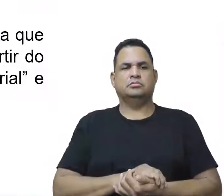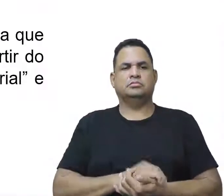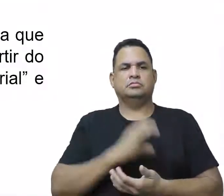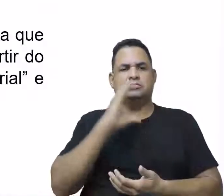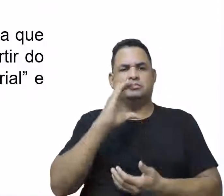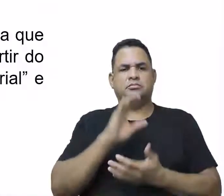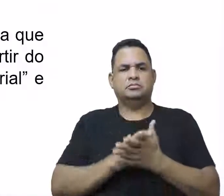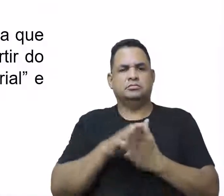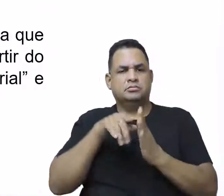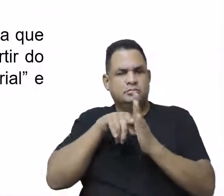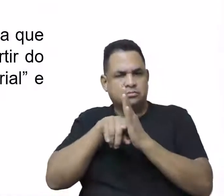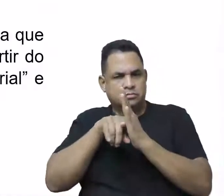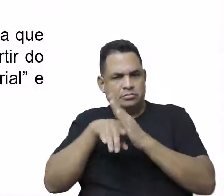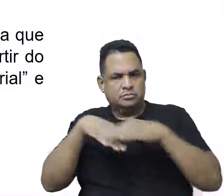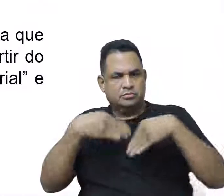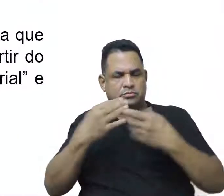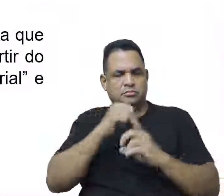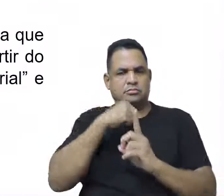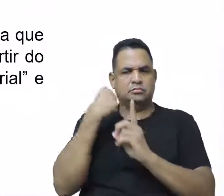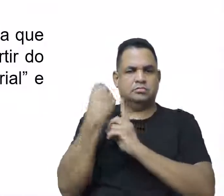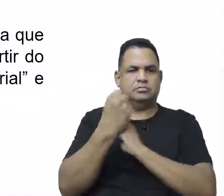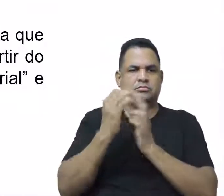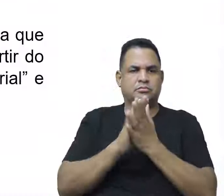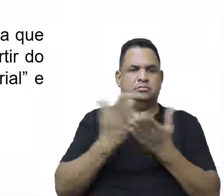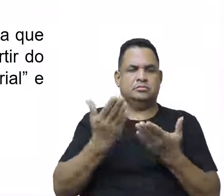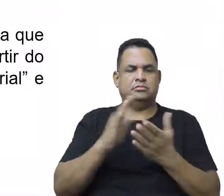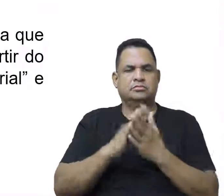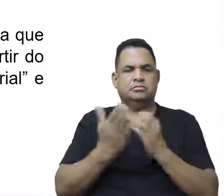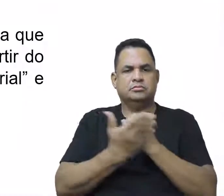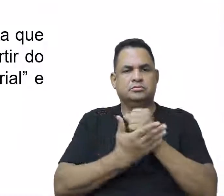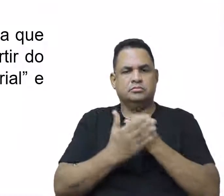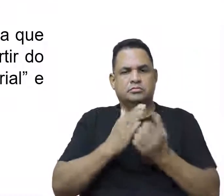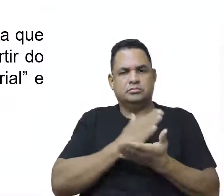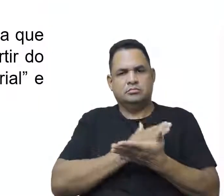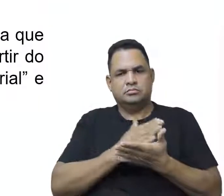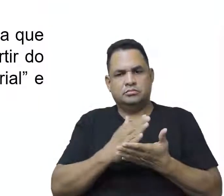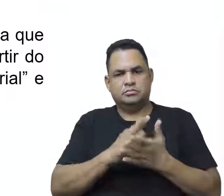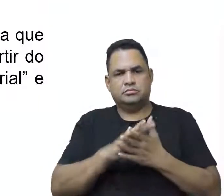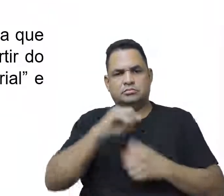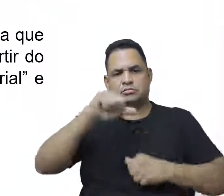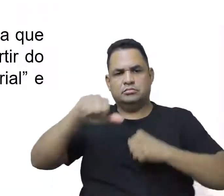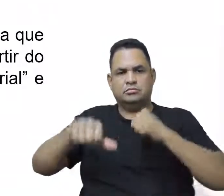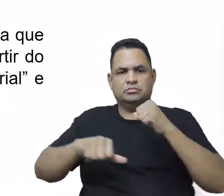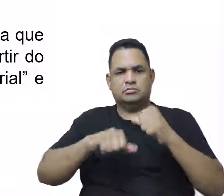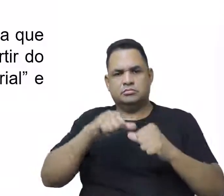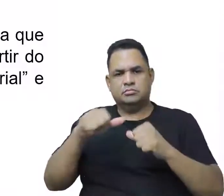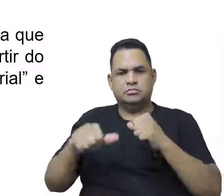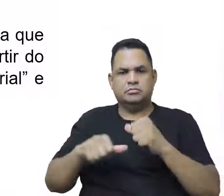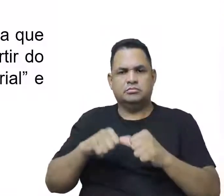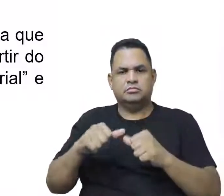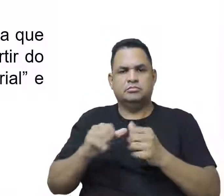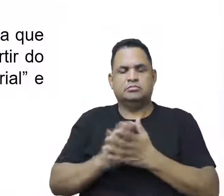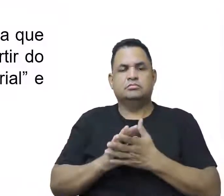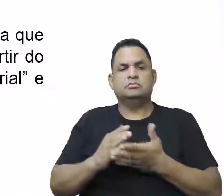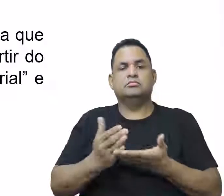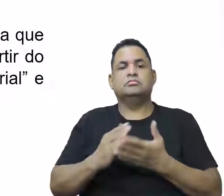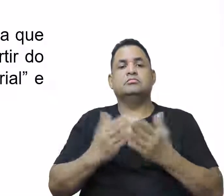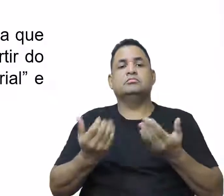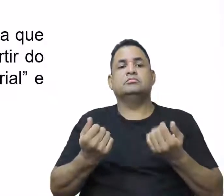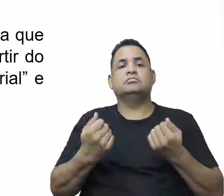C. Os estudos aos quais a sociologia se dedica fundamentam-se num princípio de que mudanças